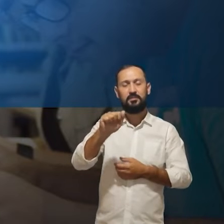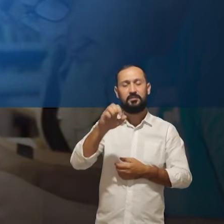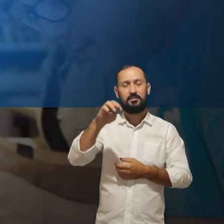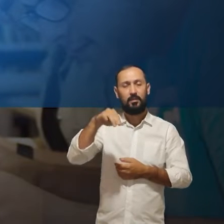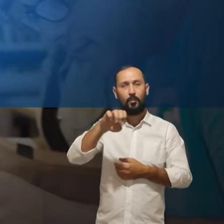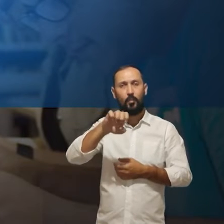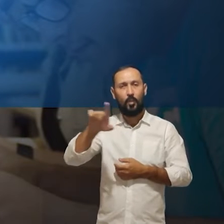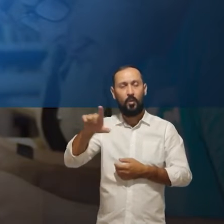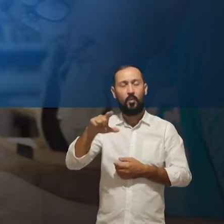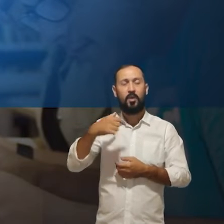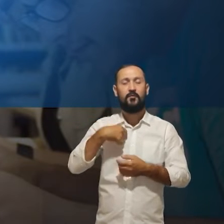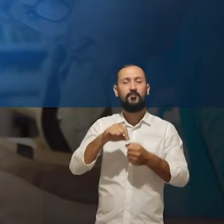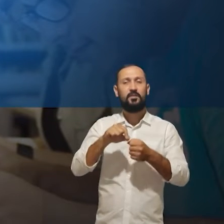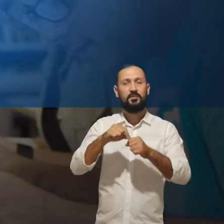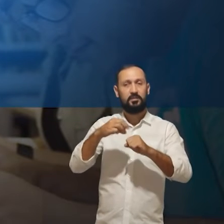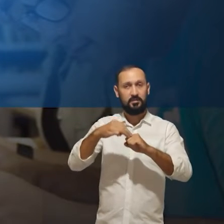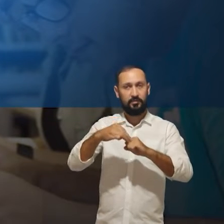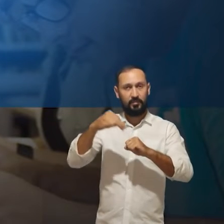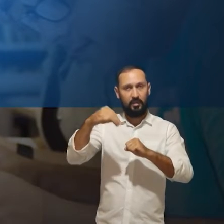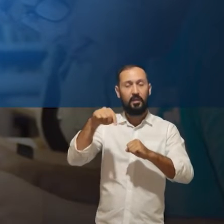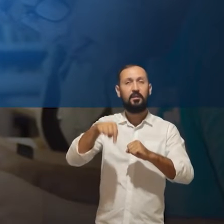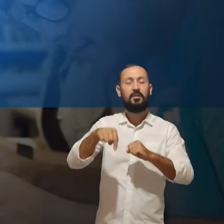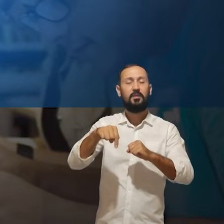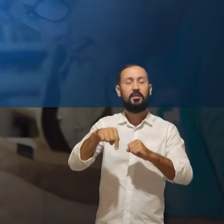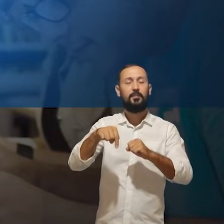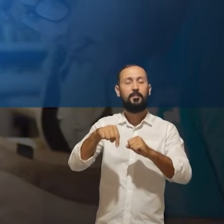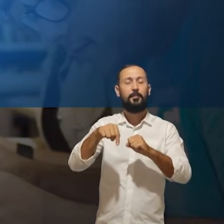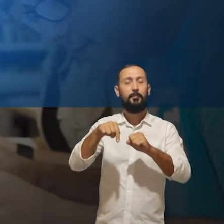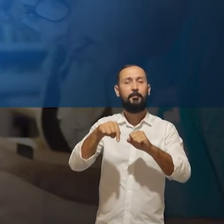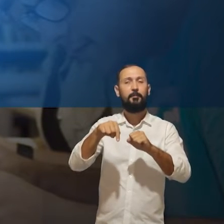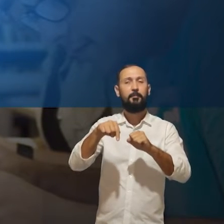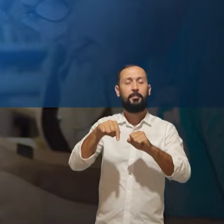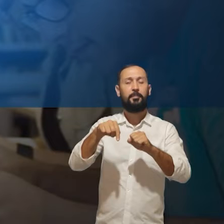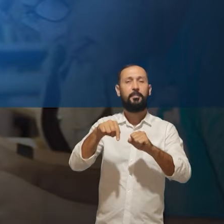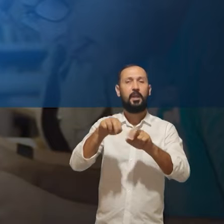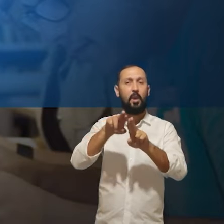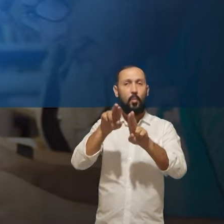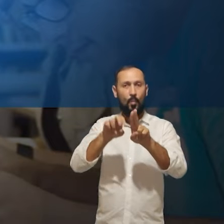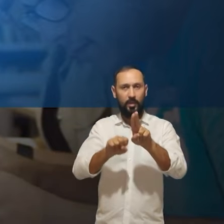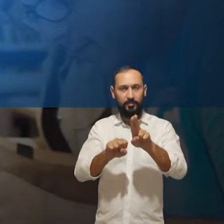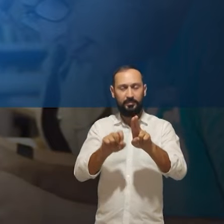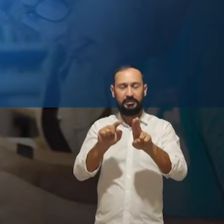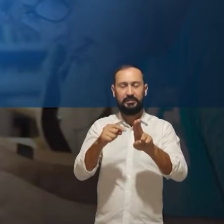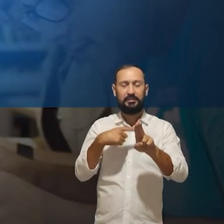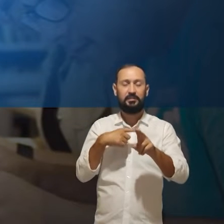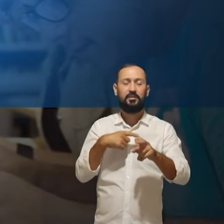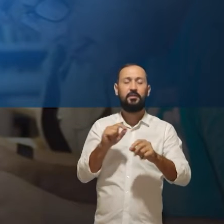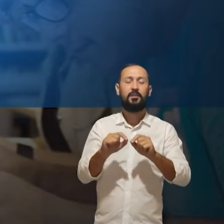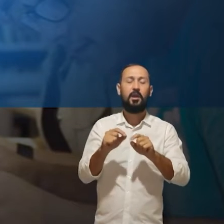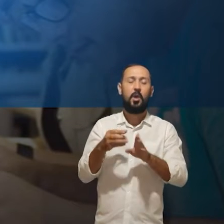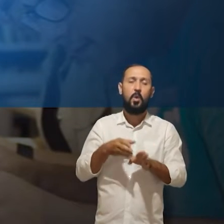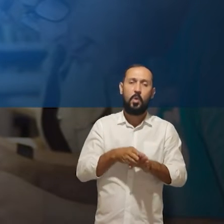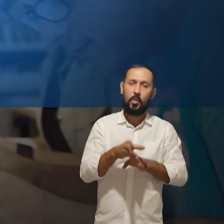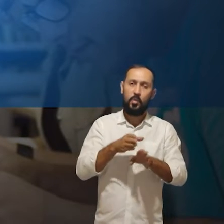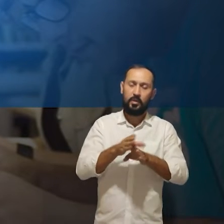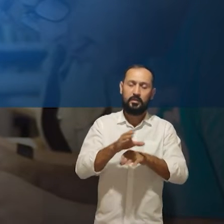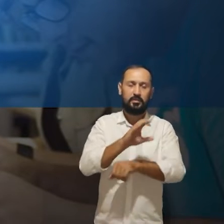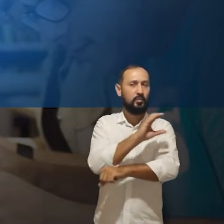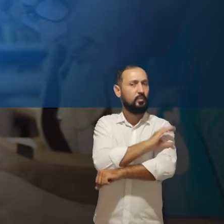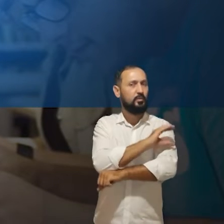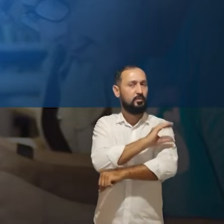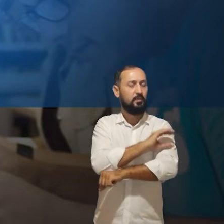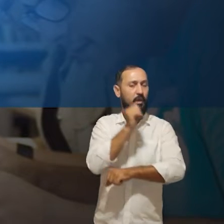produto do meu mestrado, aqui pela Universidade Estadual de Mato Grosso do Sul, em que, sob a orientação